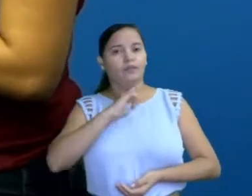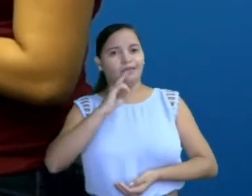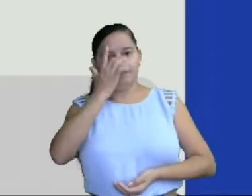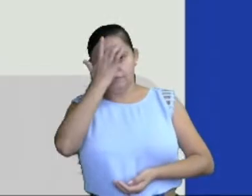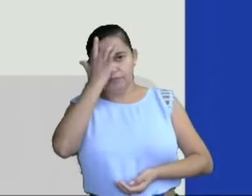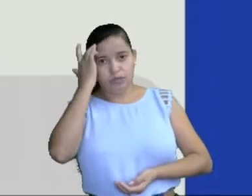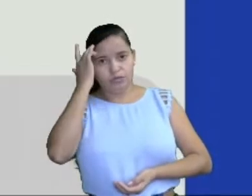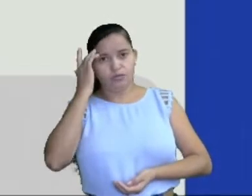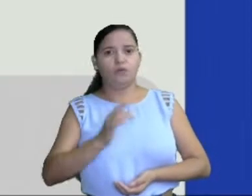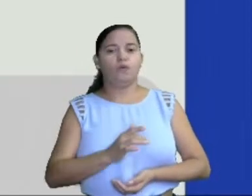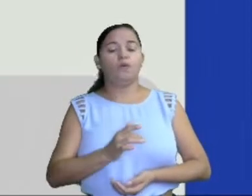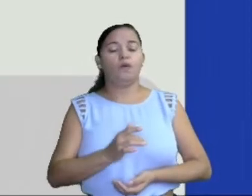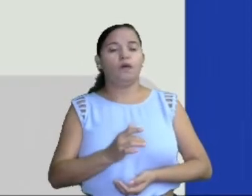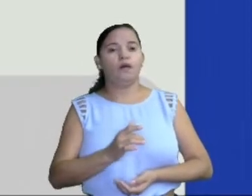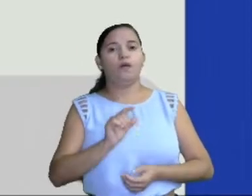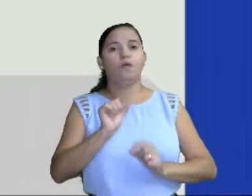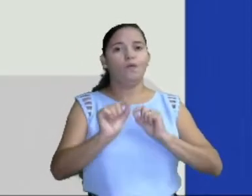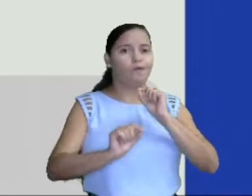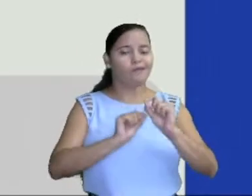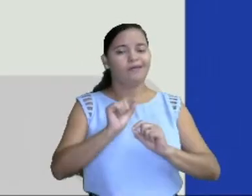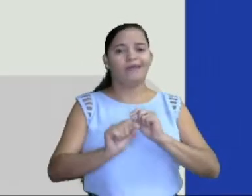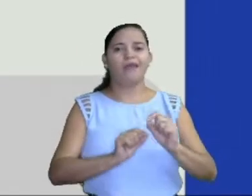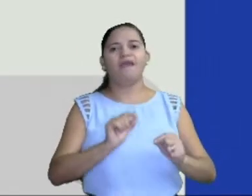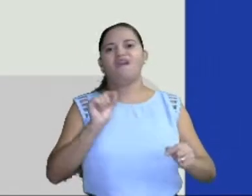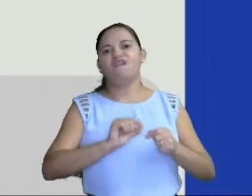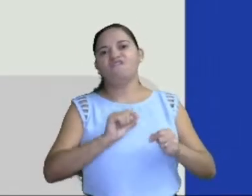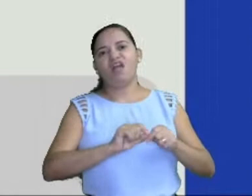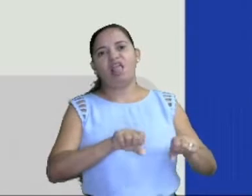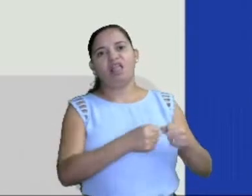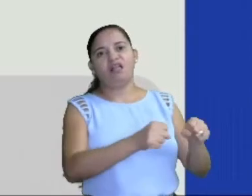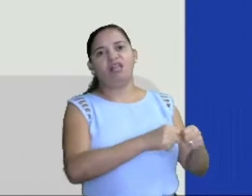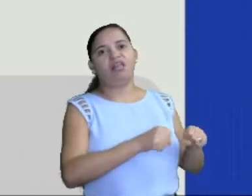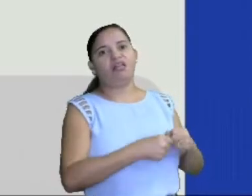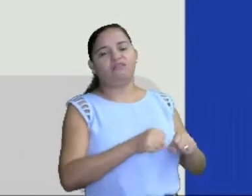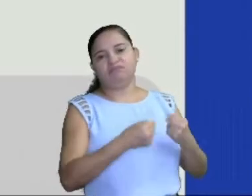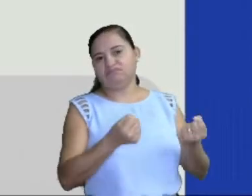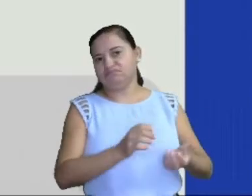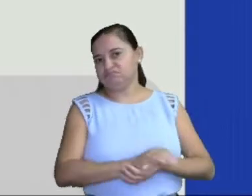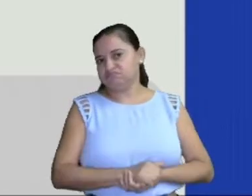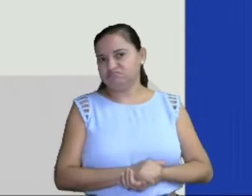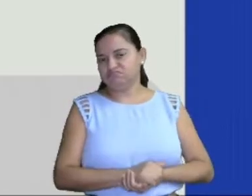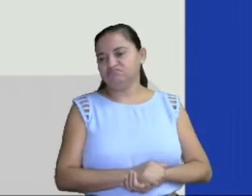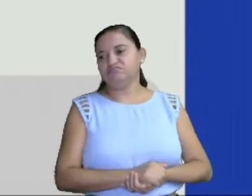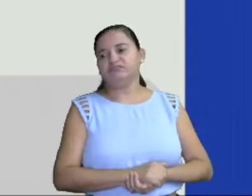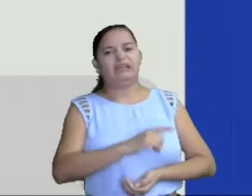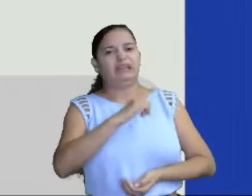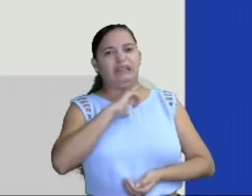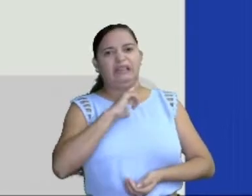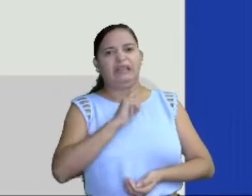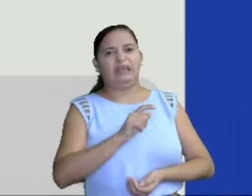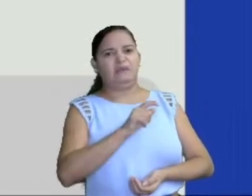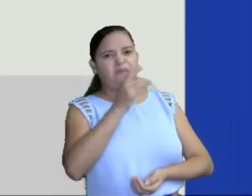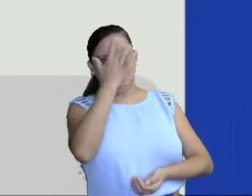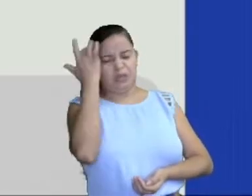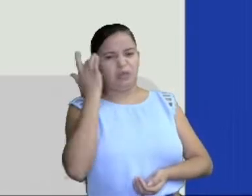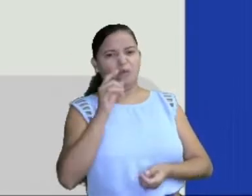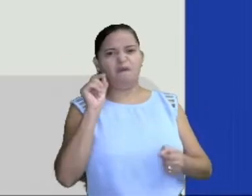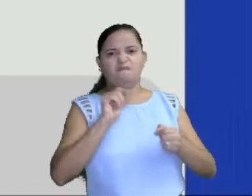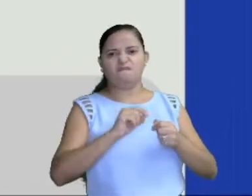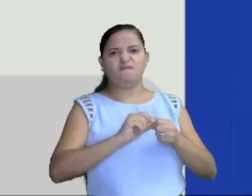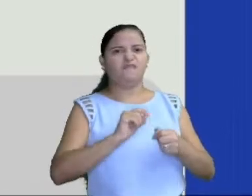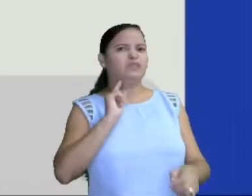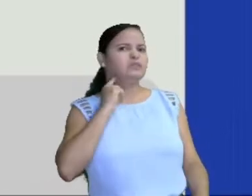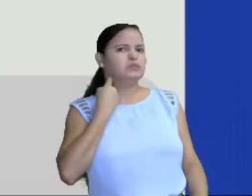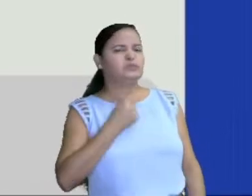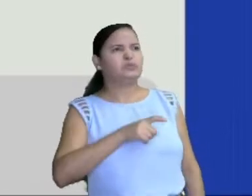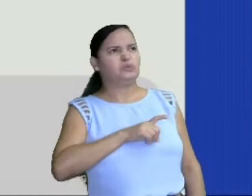muitas pessoas contribuem para a destruição desses espaços. Muitos monumentos são pichados e destruídos por